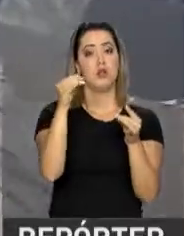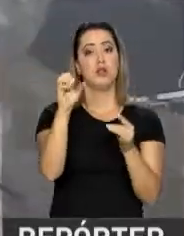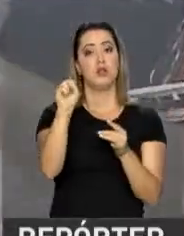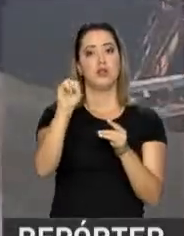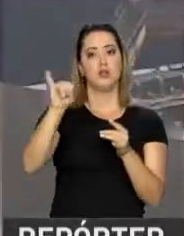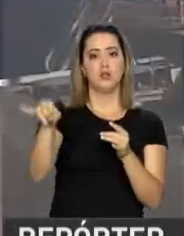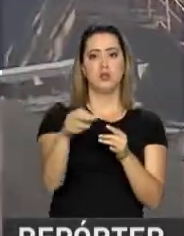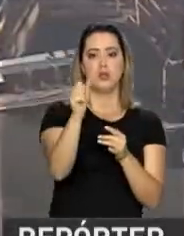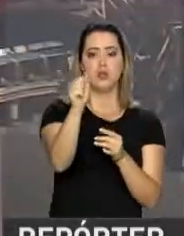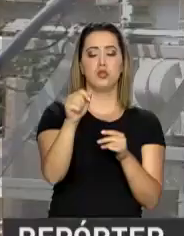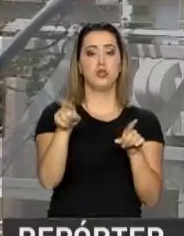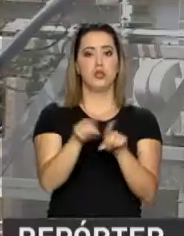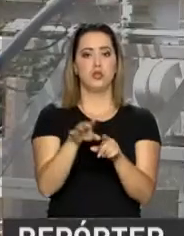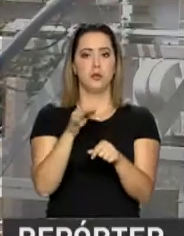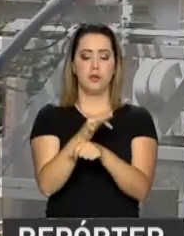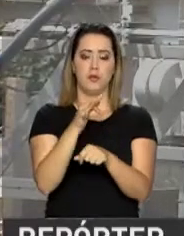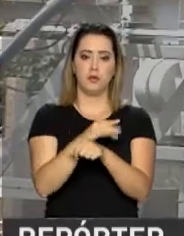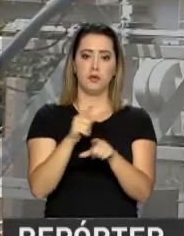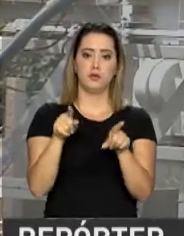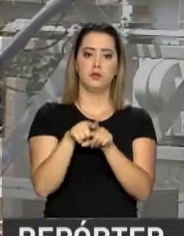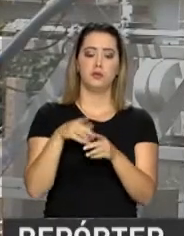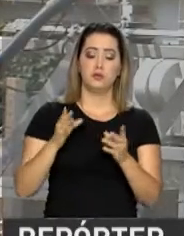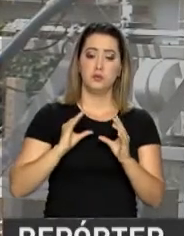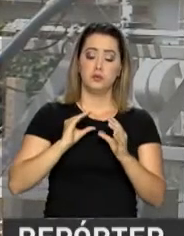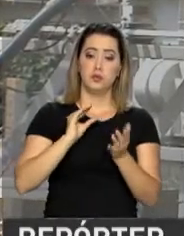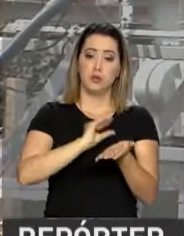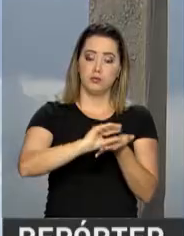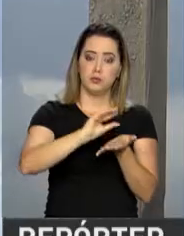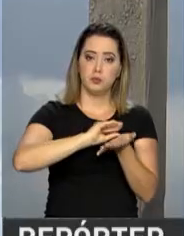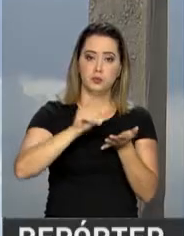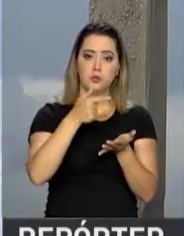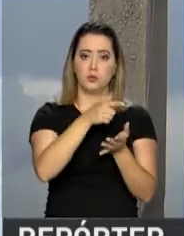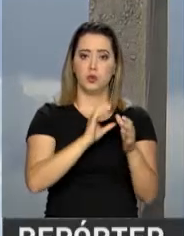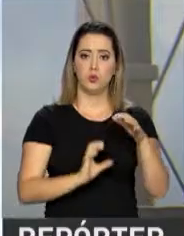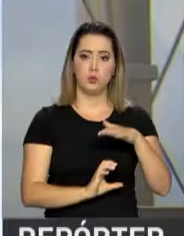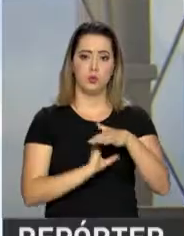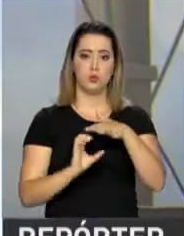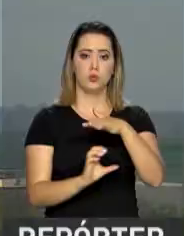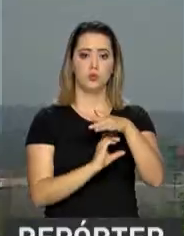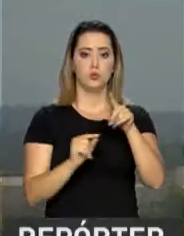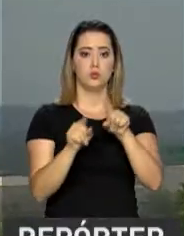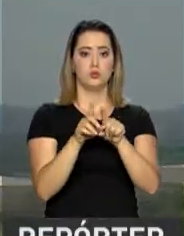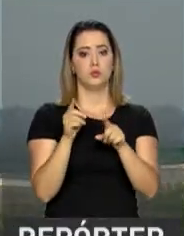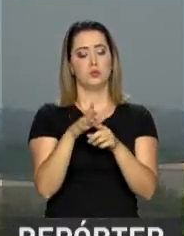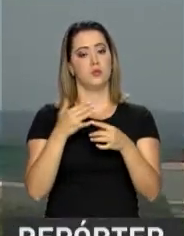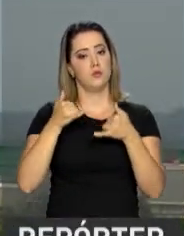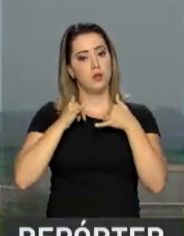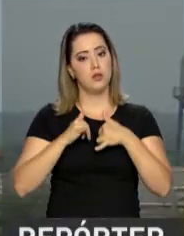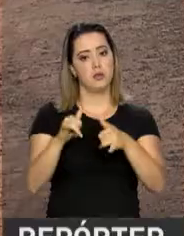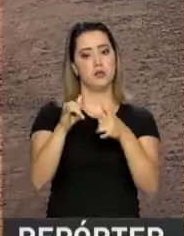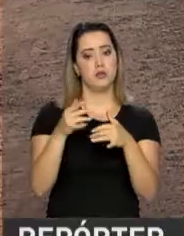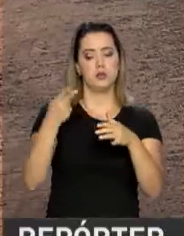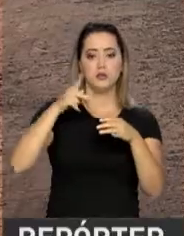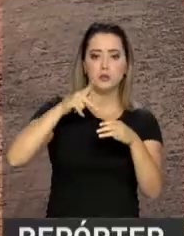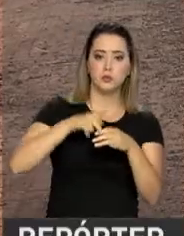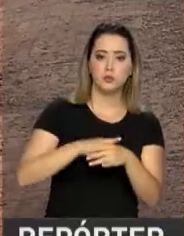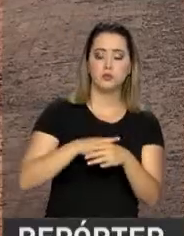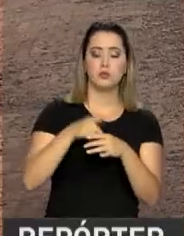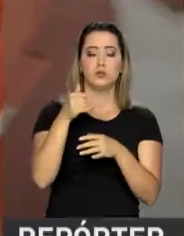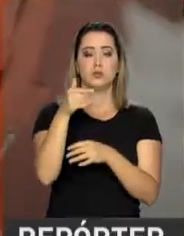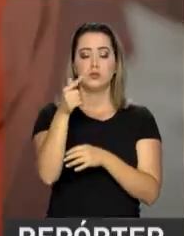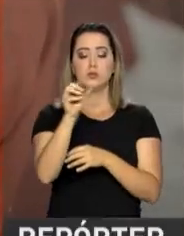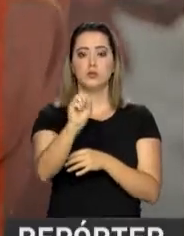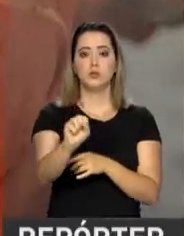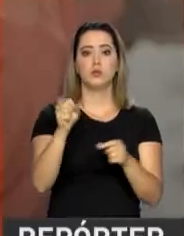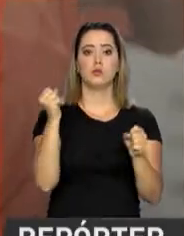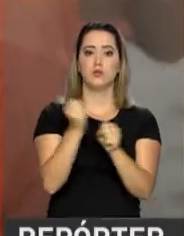da parceria comercial com a china investe em diversos setores como energia petróleo e gás saneamento básico